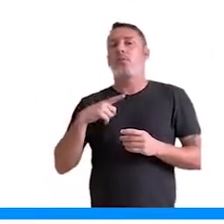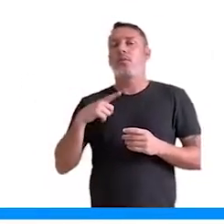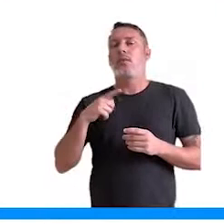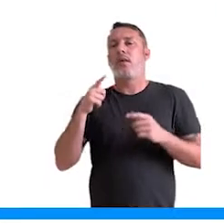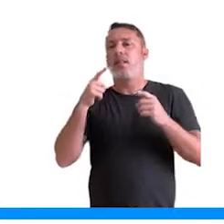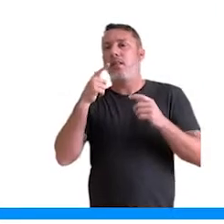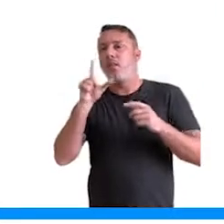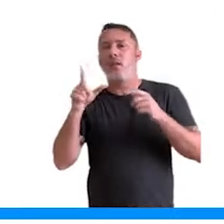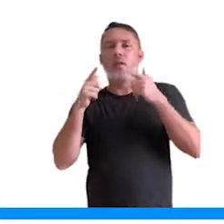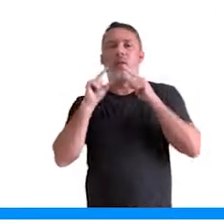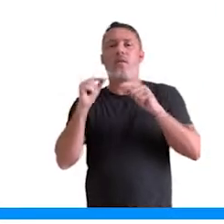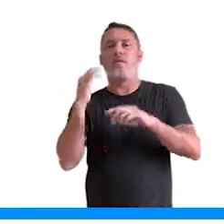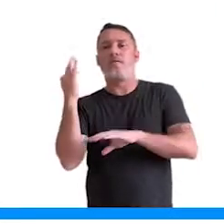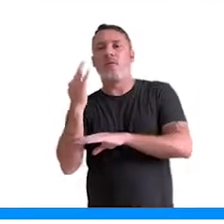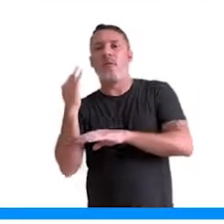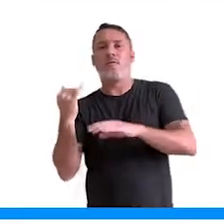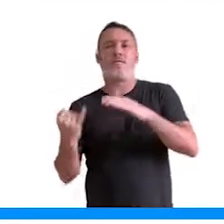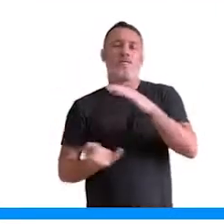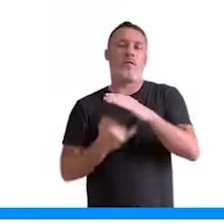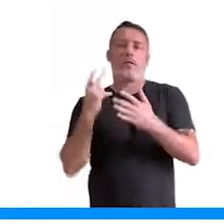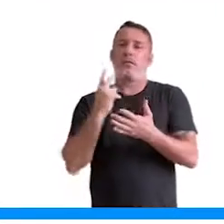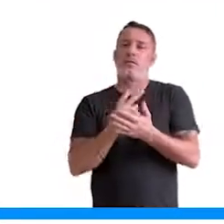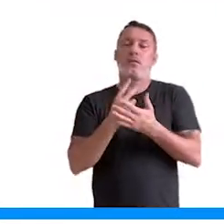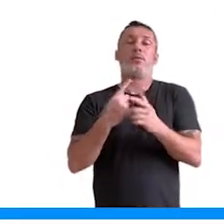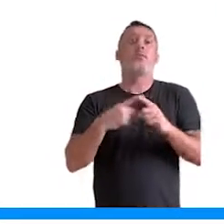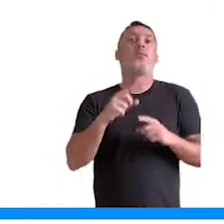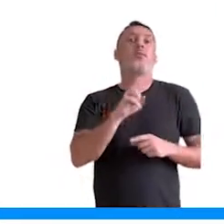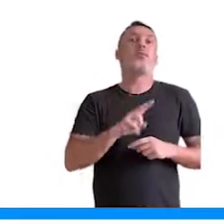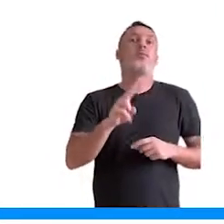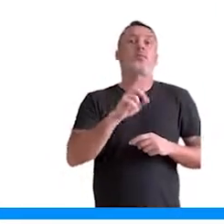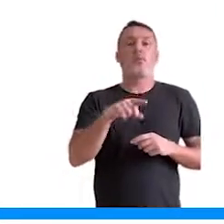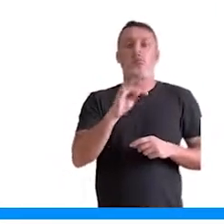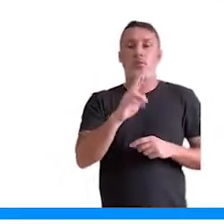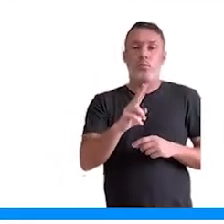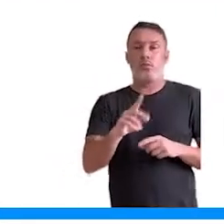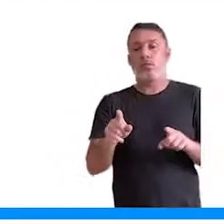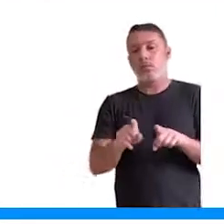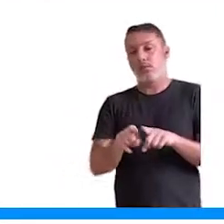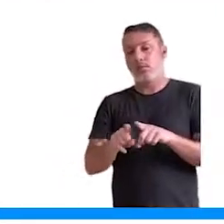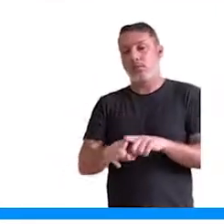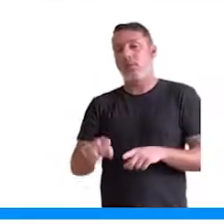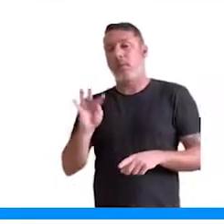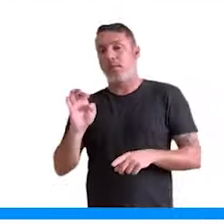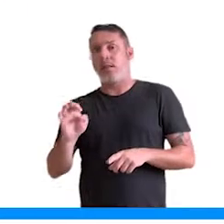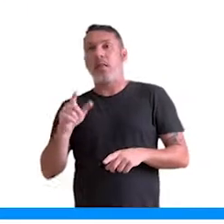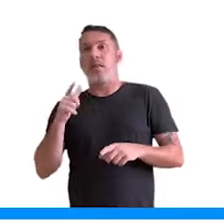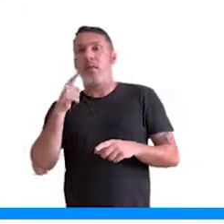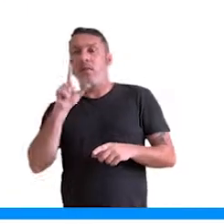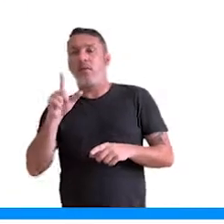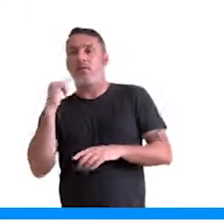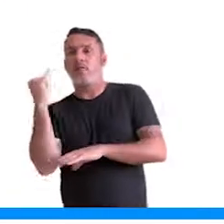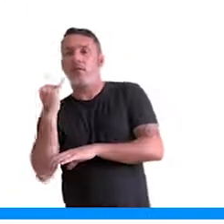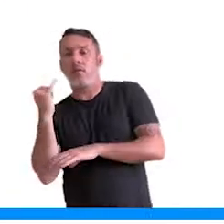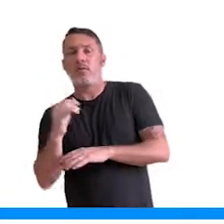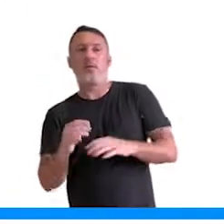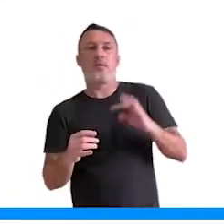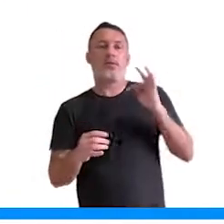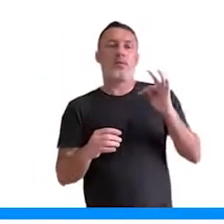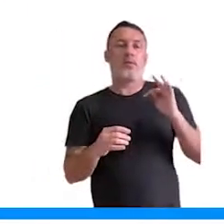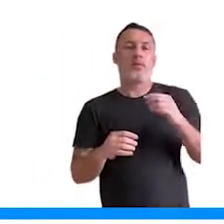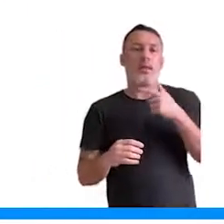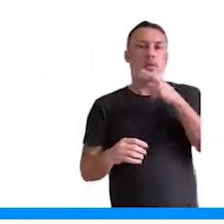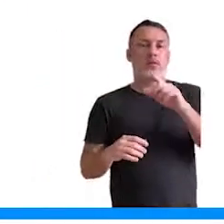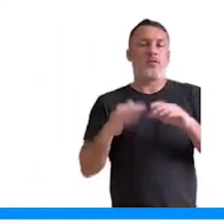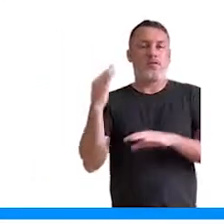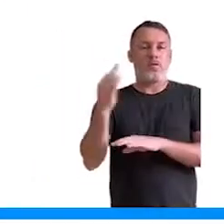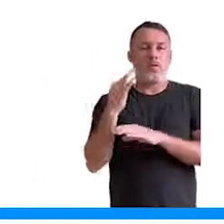Lá eles usam muito essa linguagem formal e informal porque eles usam de fato o tu e o usted. Tu é linguagem informal e